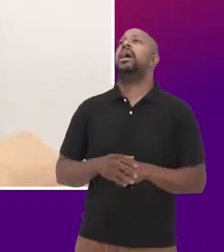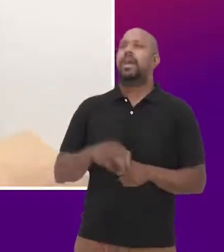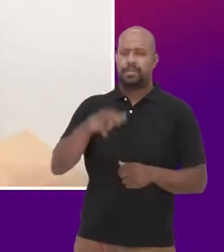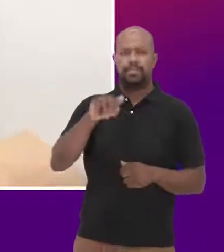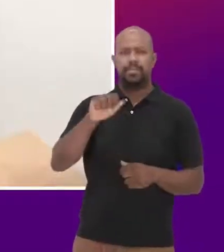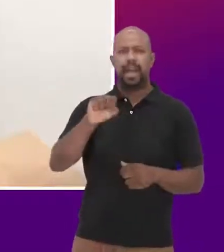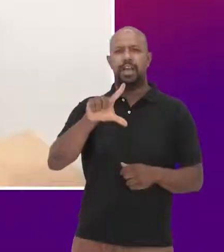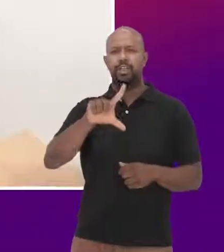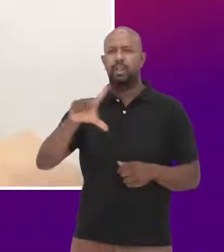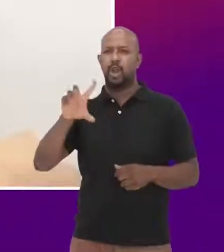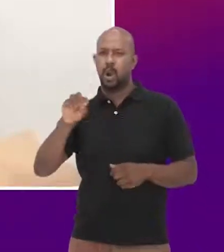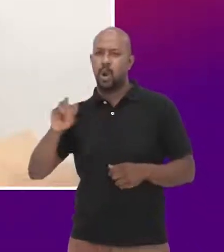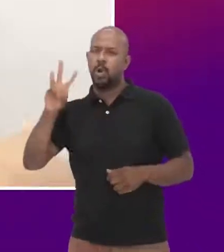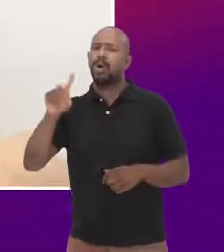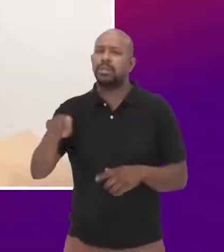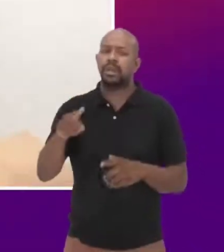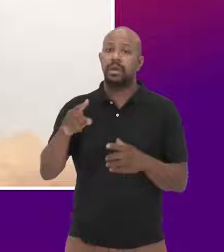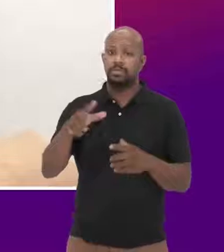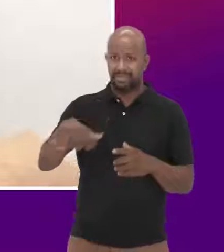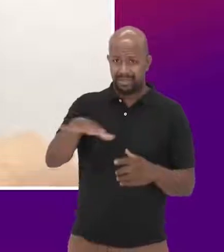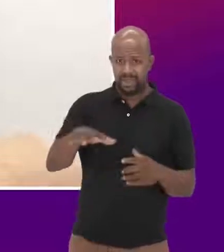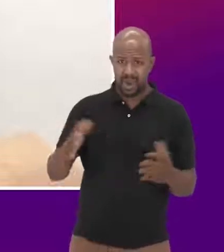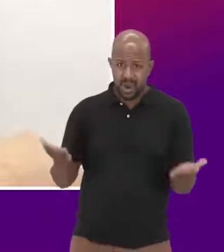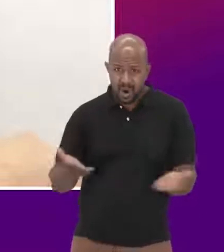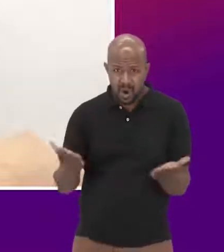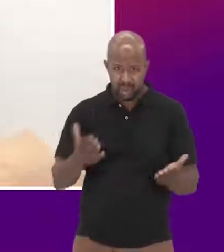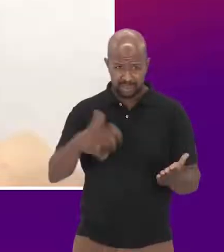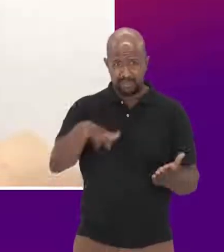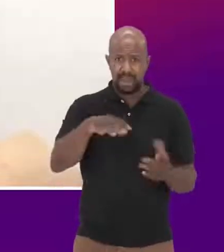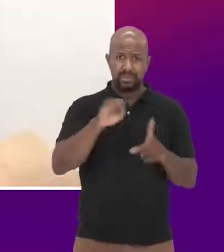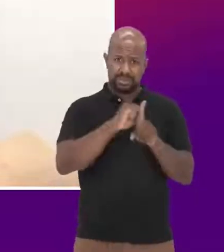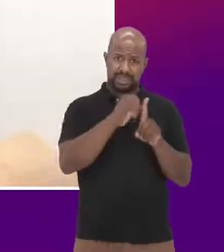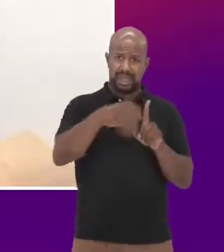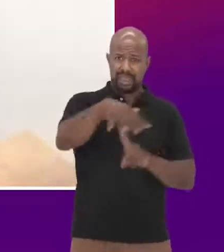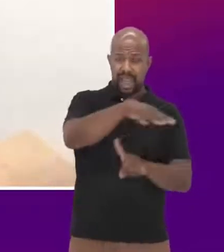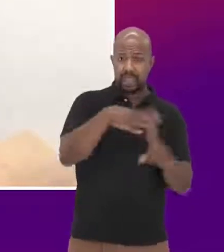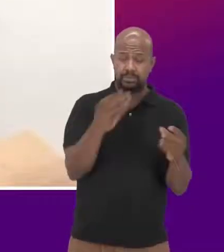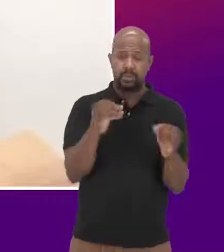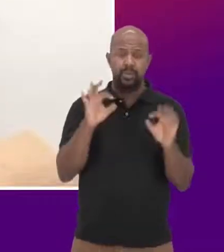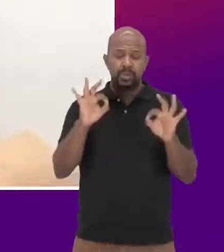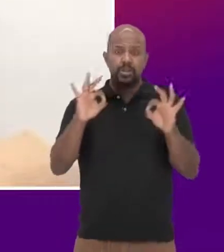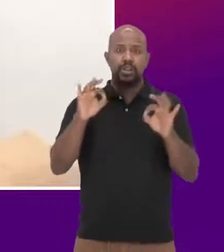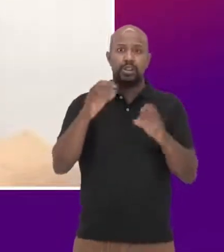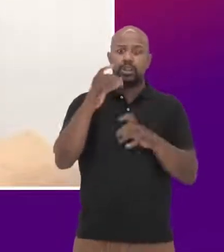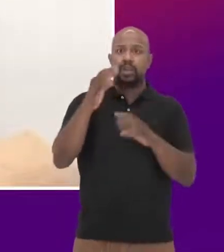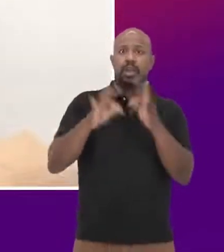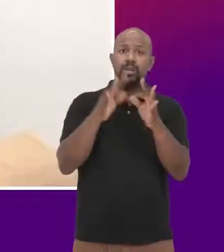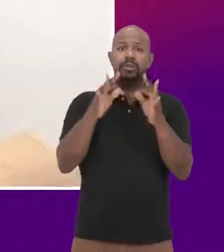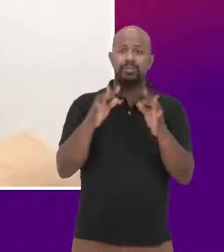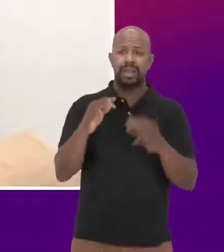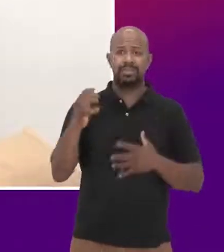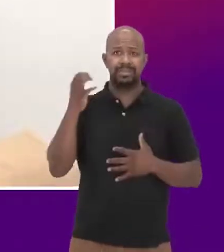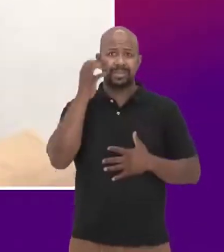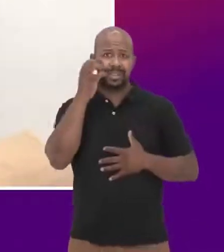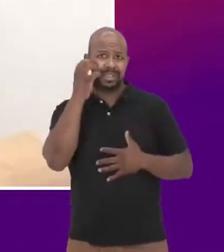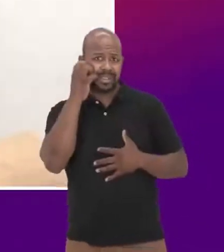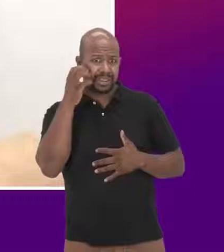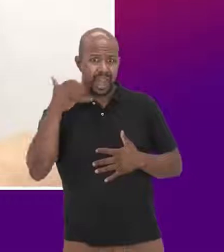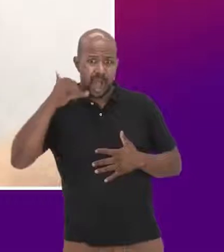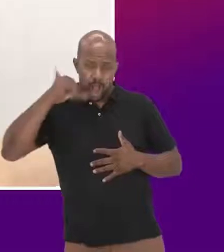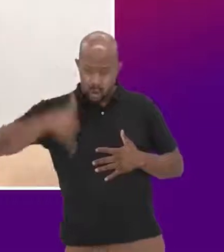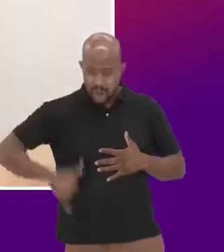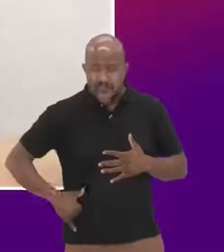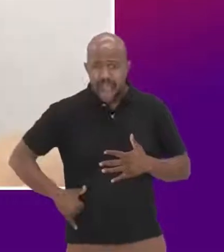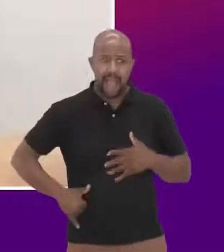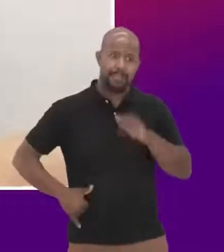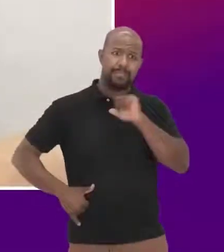bastante tecnologizada, o celular talvez valha mais a pena do que o feijão, porque de